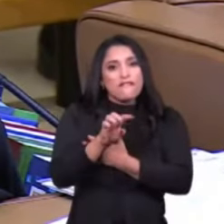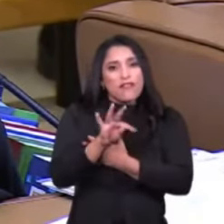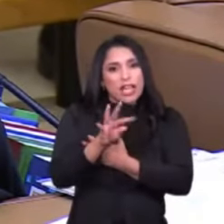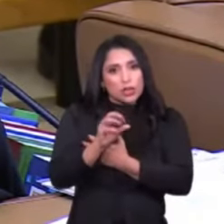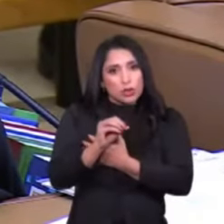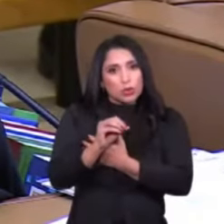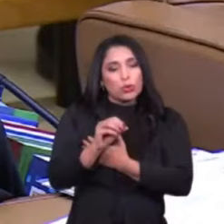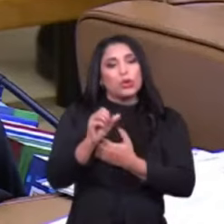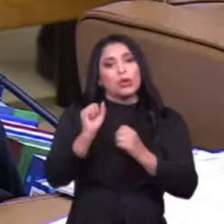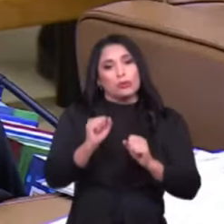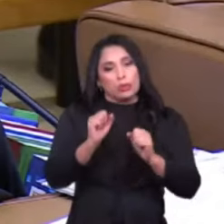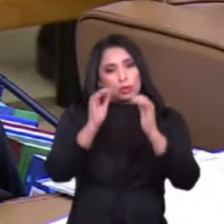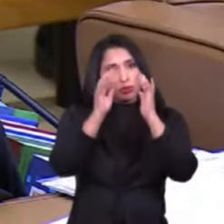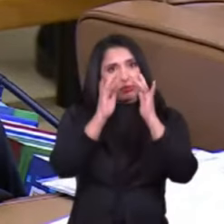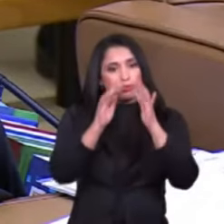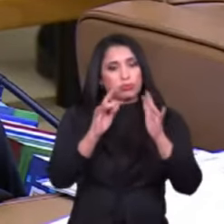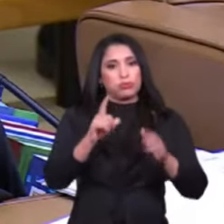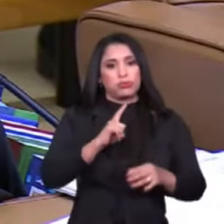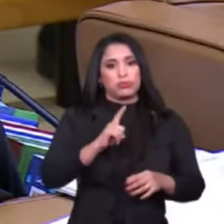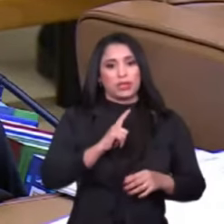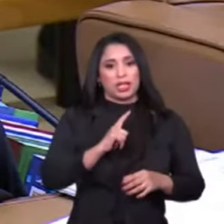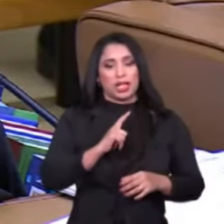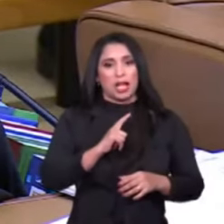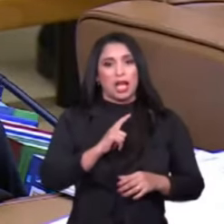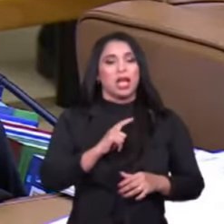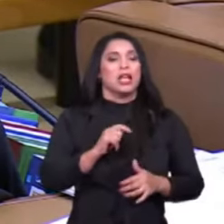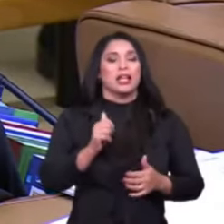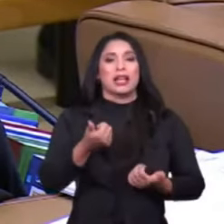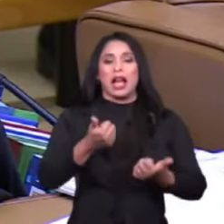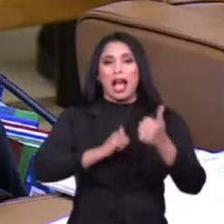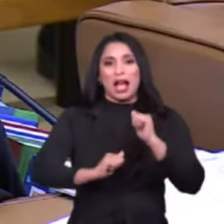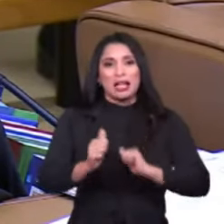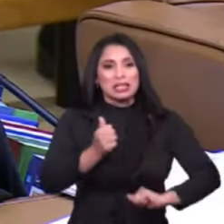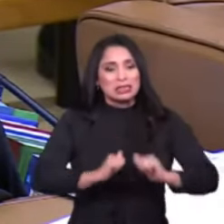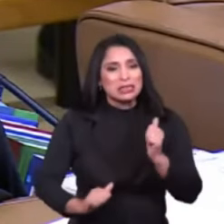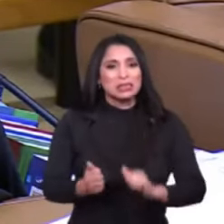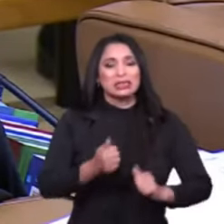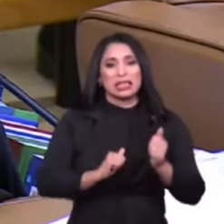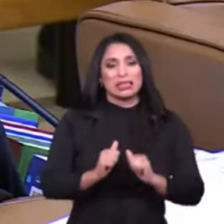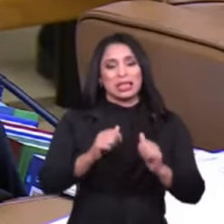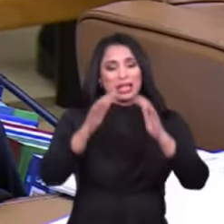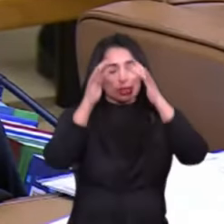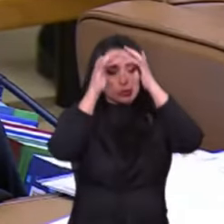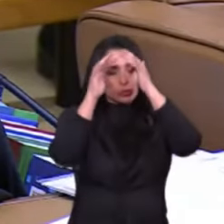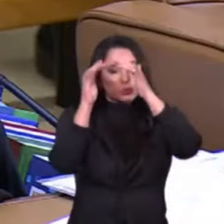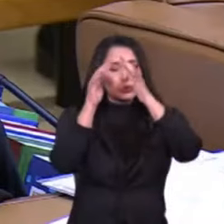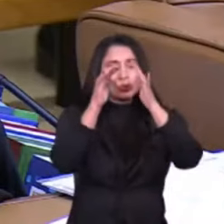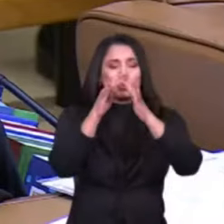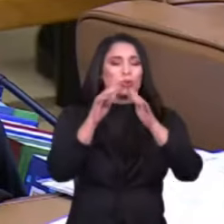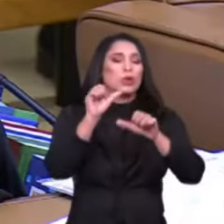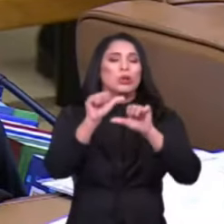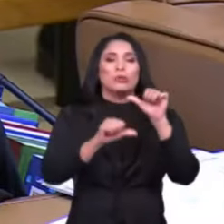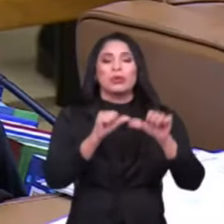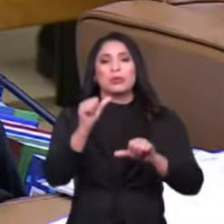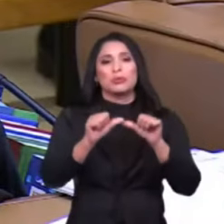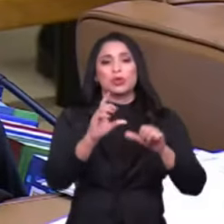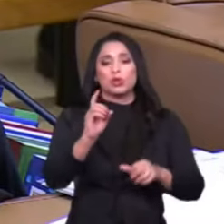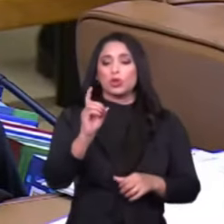Gera-se hiperatividade, déficit cognitivo, mudança nos receptores